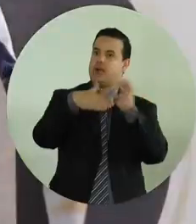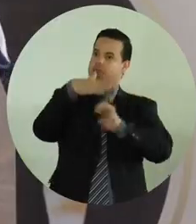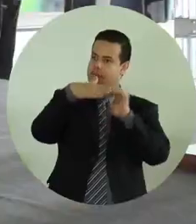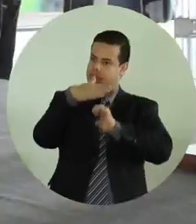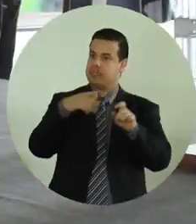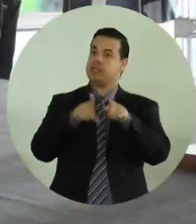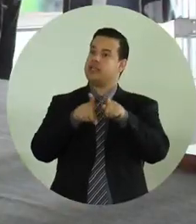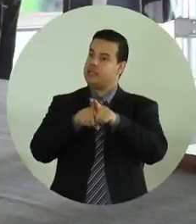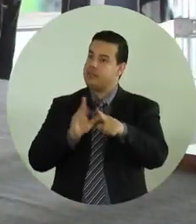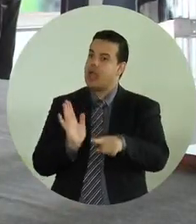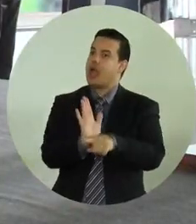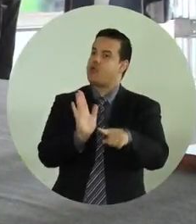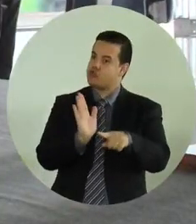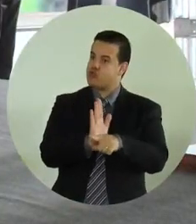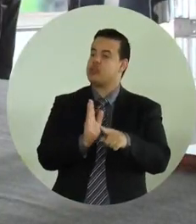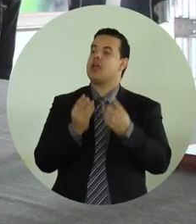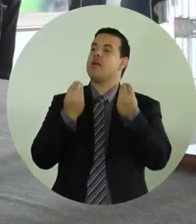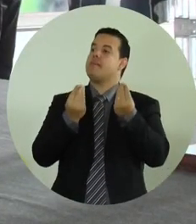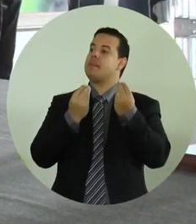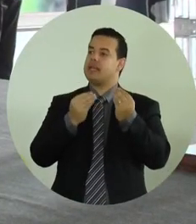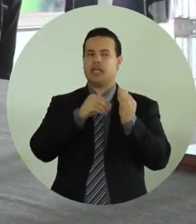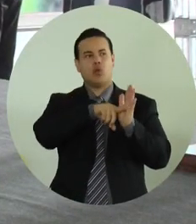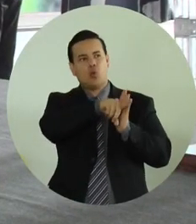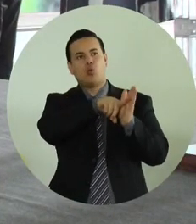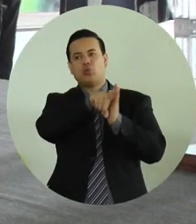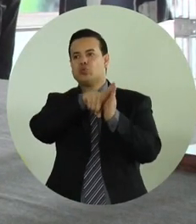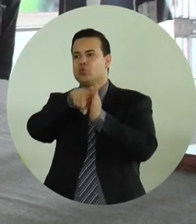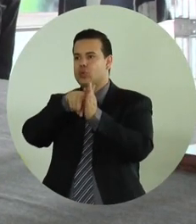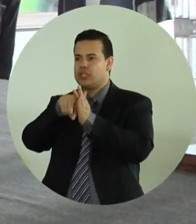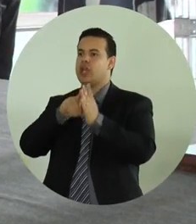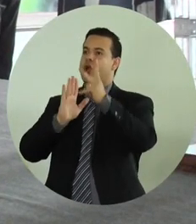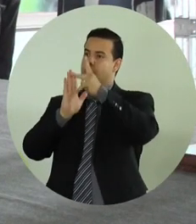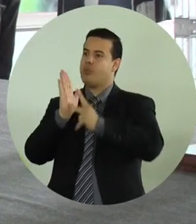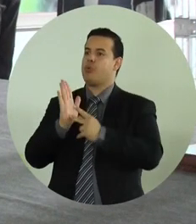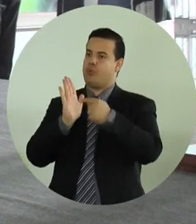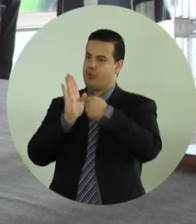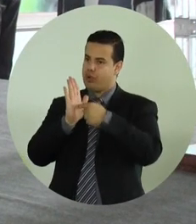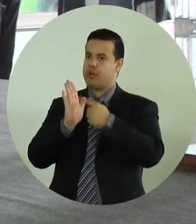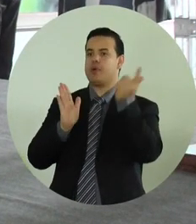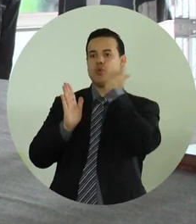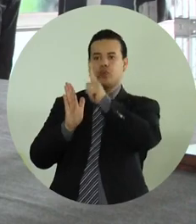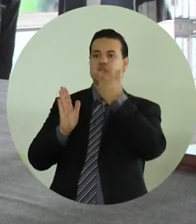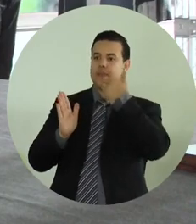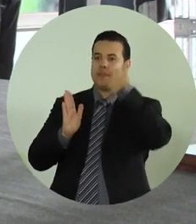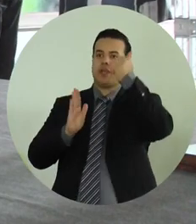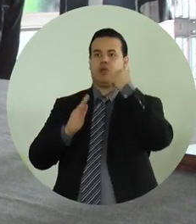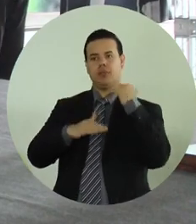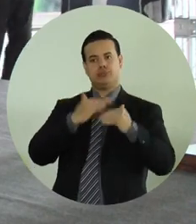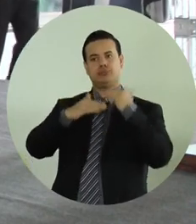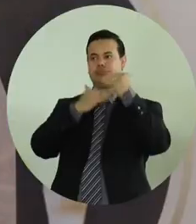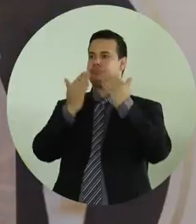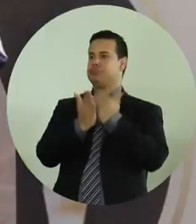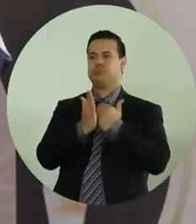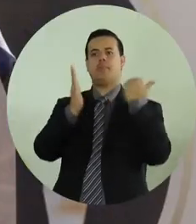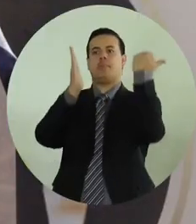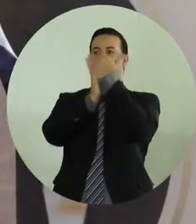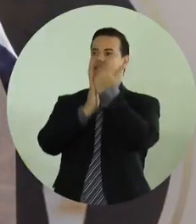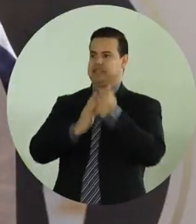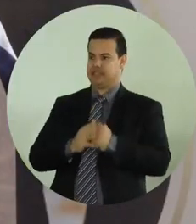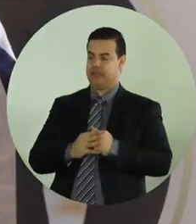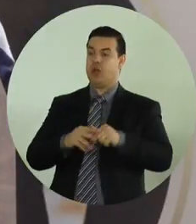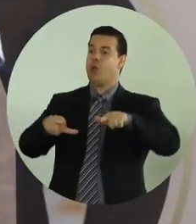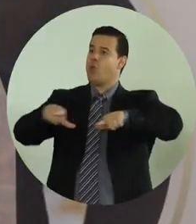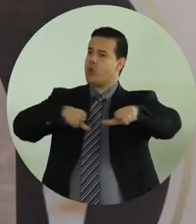que esses programas, a consultoria para que esses programas possam se efetivar cada vez mais. O